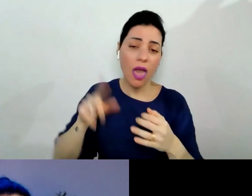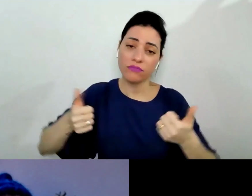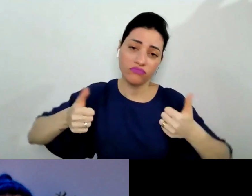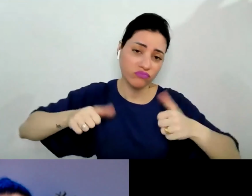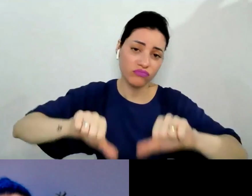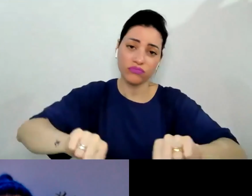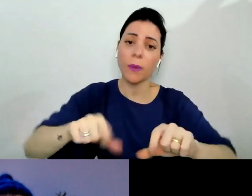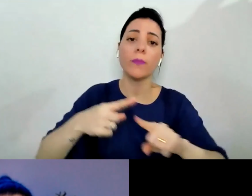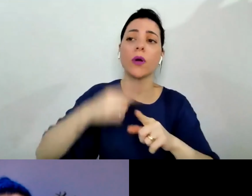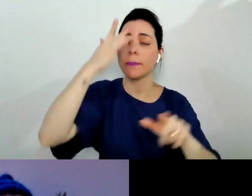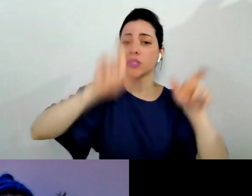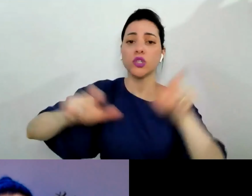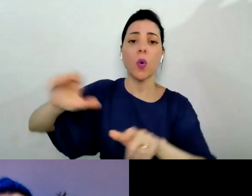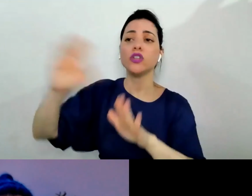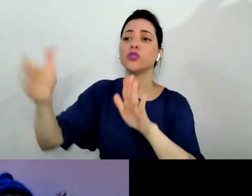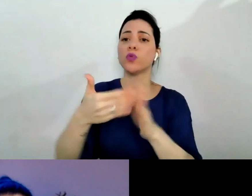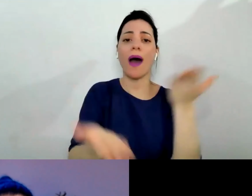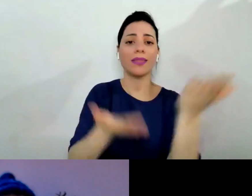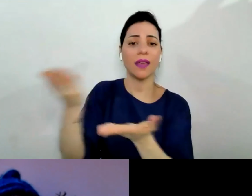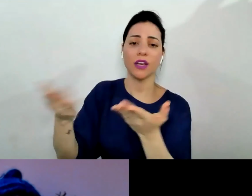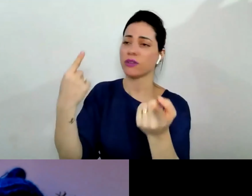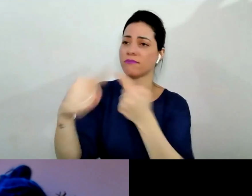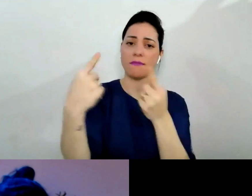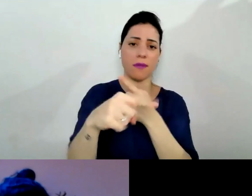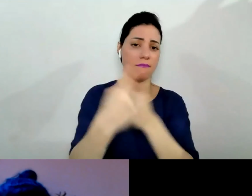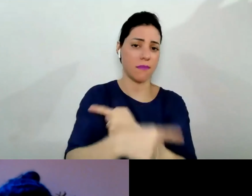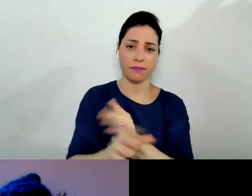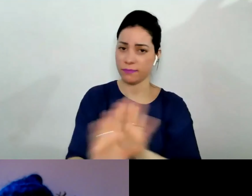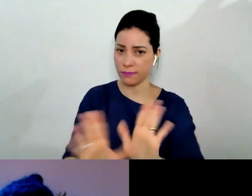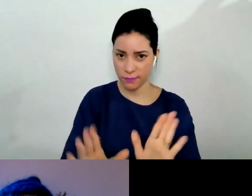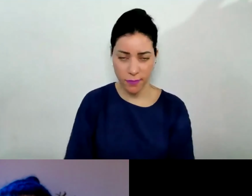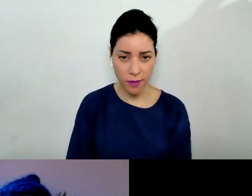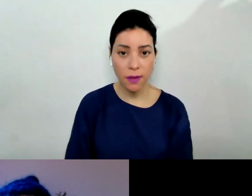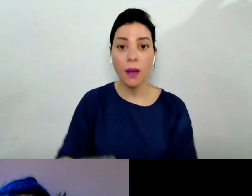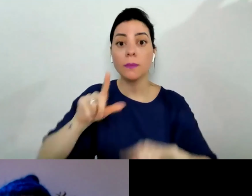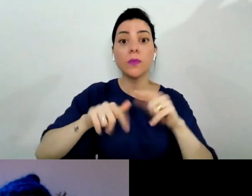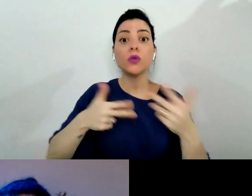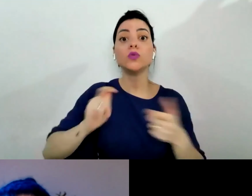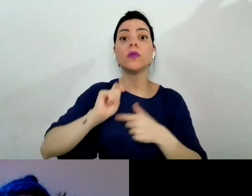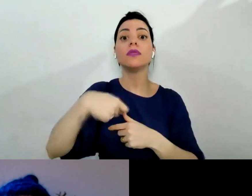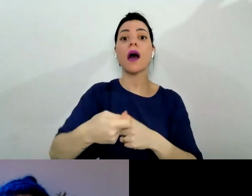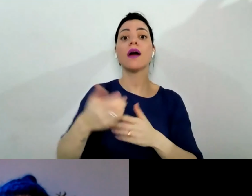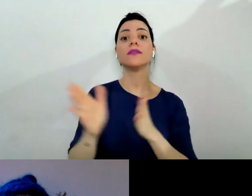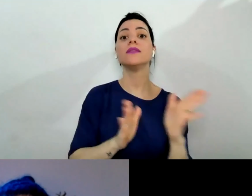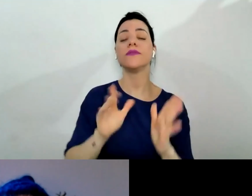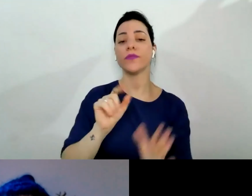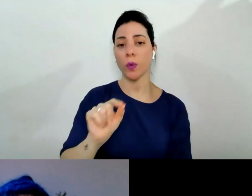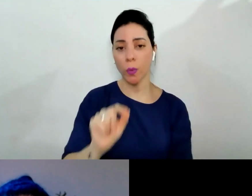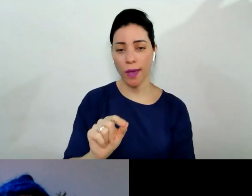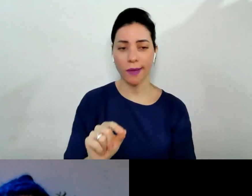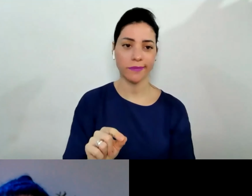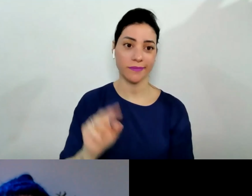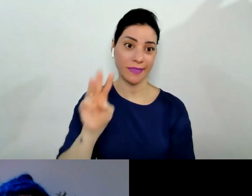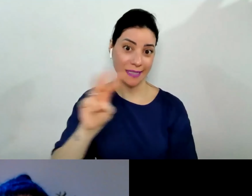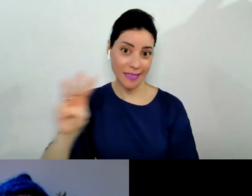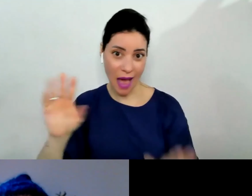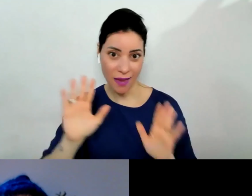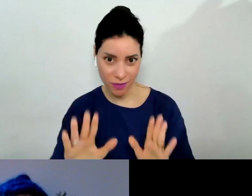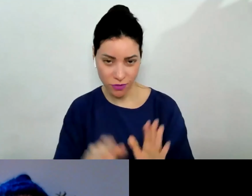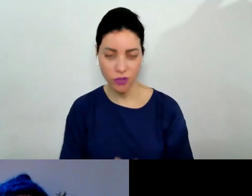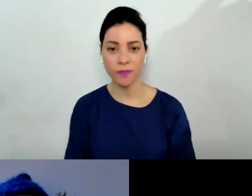atender o Anseio de todas as pessoas vamos pegar exemplos práticos de produtos que são acessíveis E aí vamos falar de sites